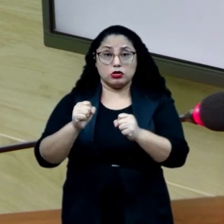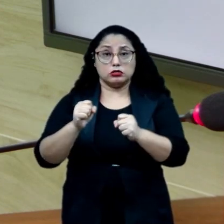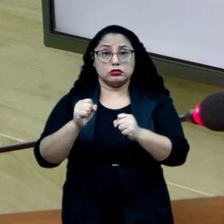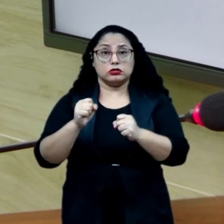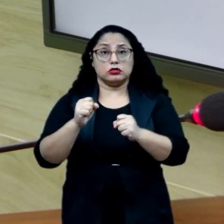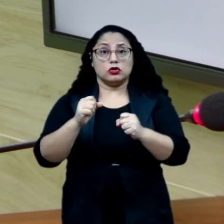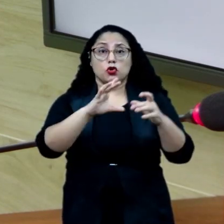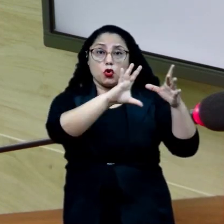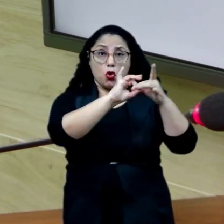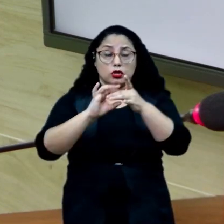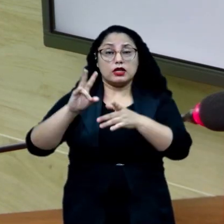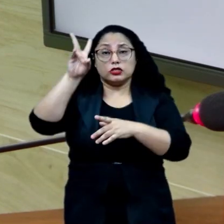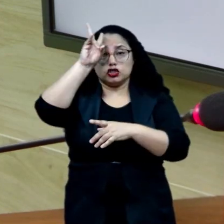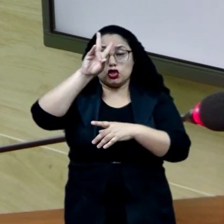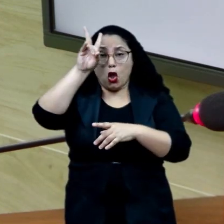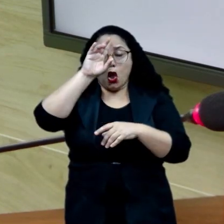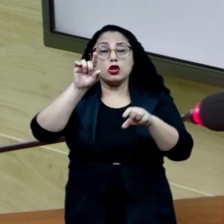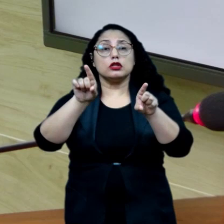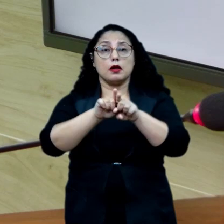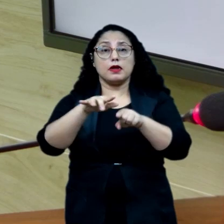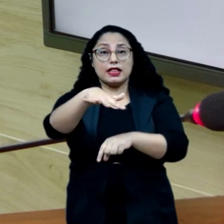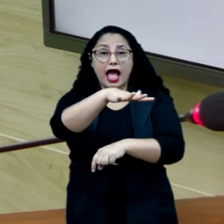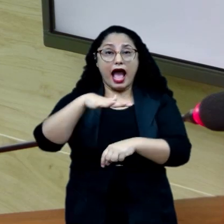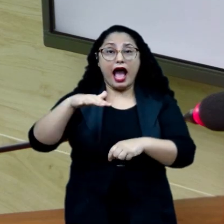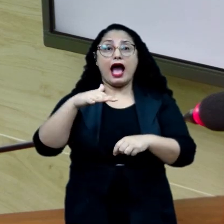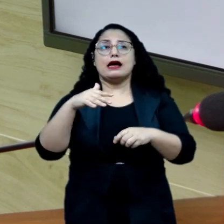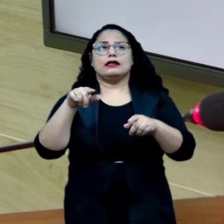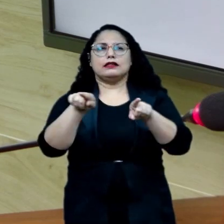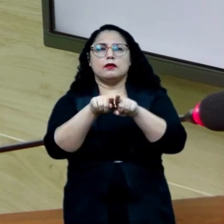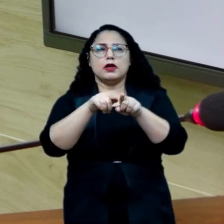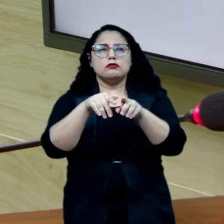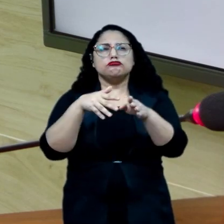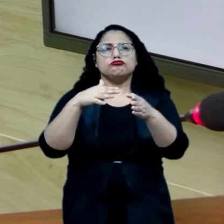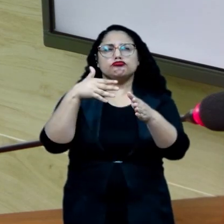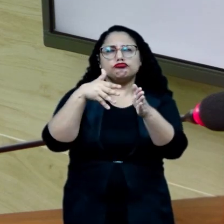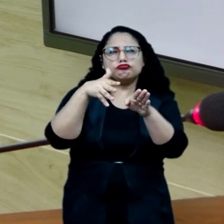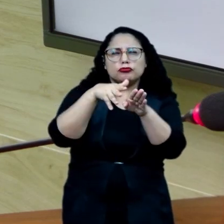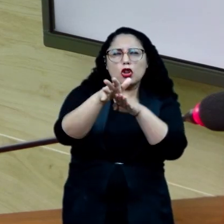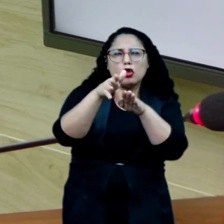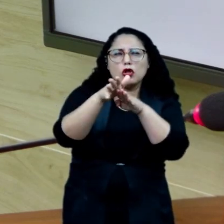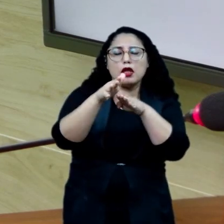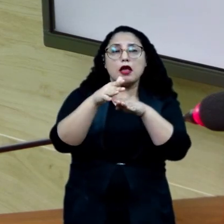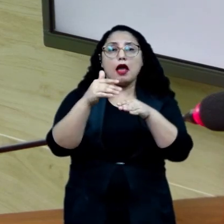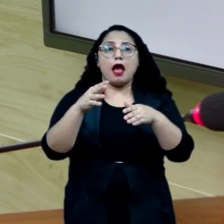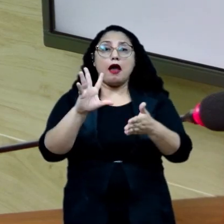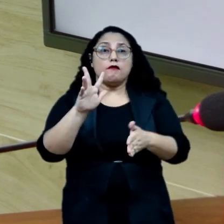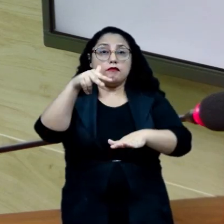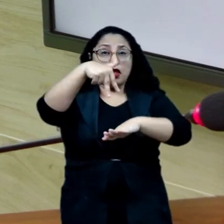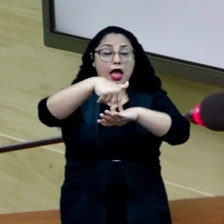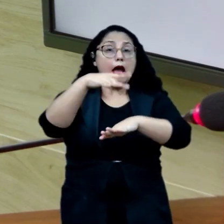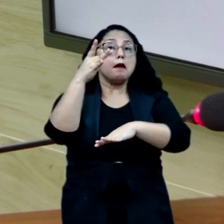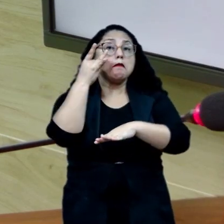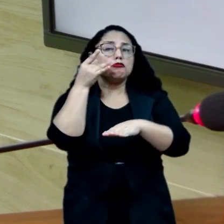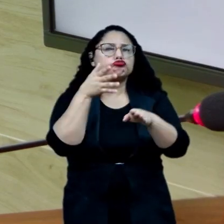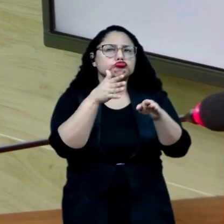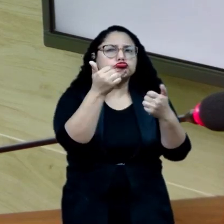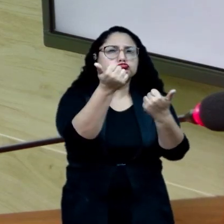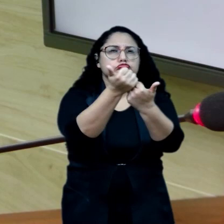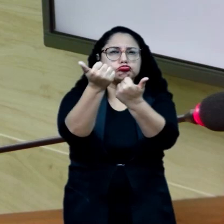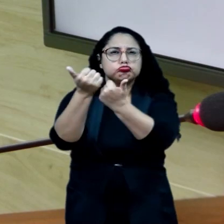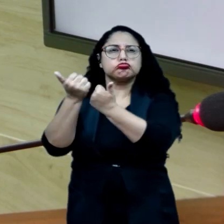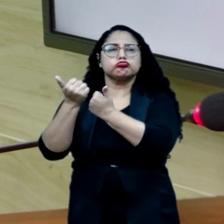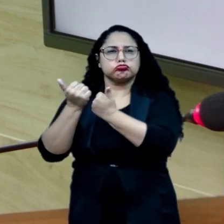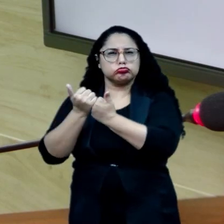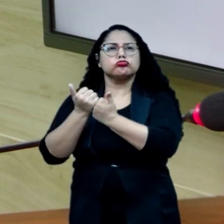venha até de um contexto histórico, porque na área executiva, né, principalmente, a gente vê muito a presença da mulher assessorando, né, sendo